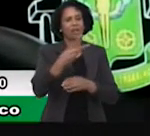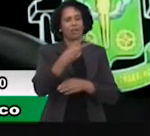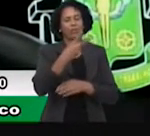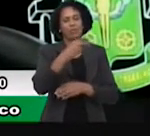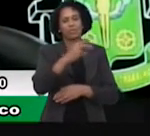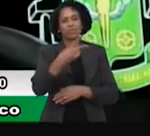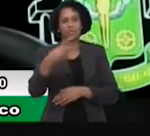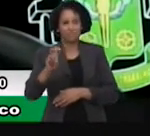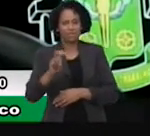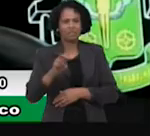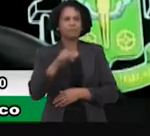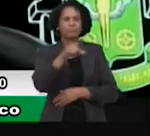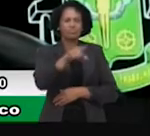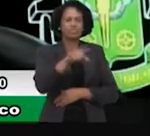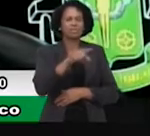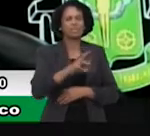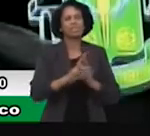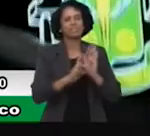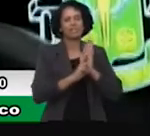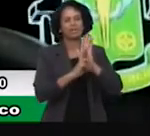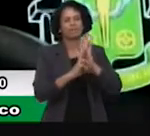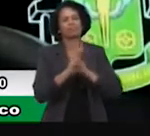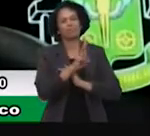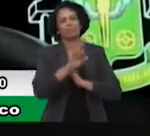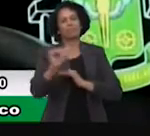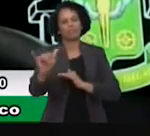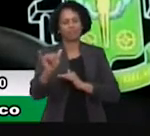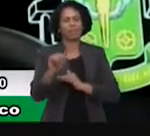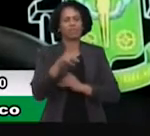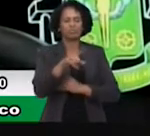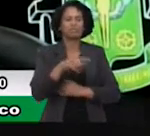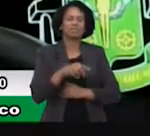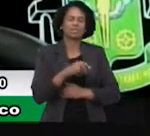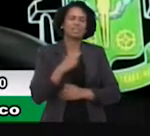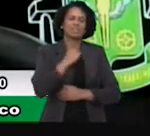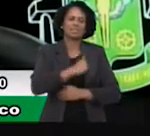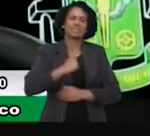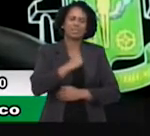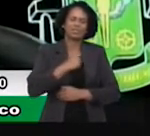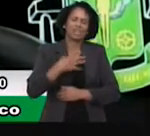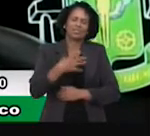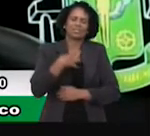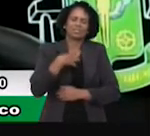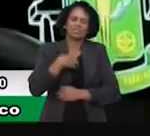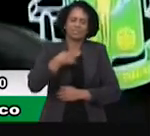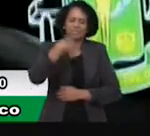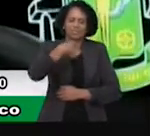casa aqui nos representando, e pode ter certeza que Vossa Excelência fará falta nesses